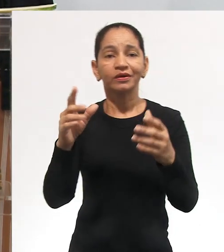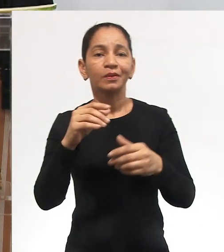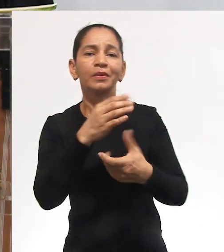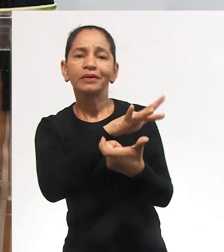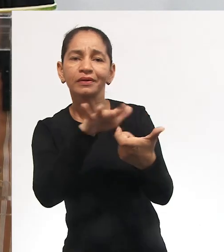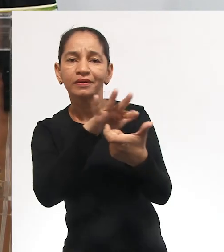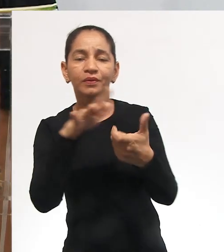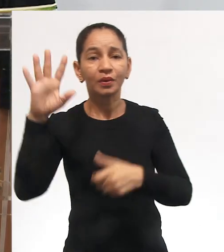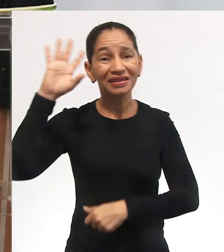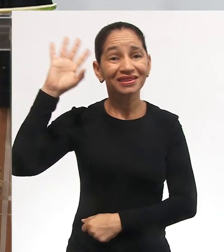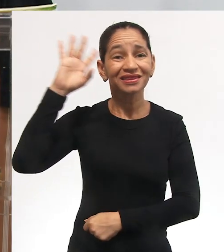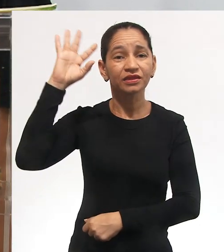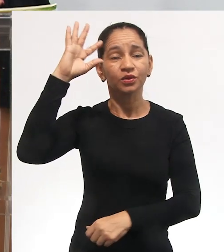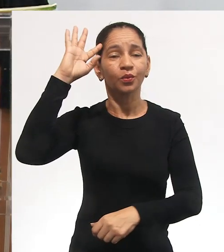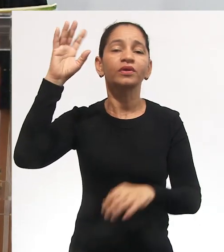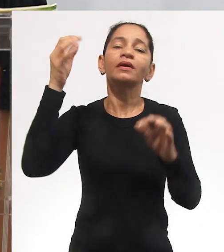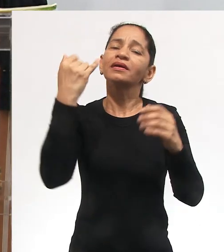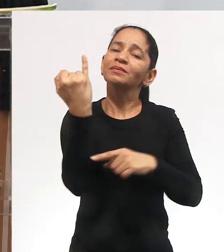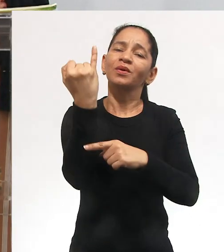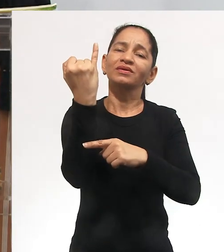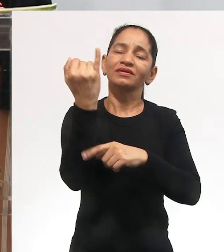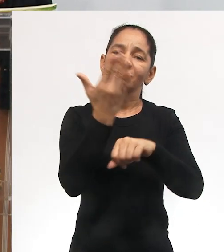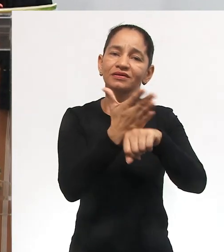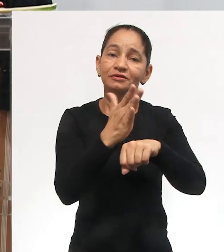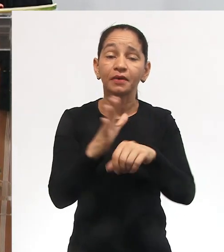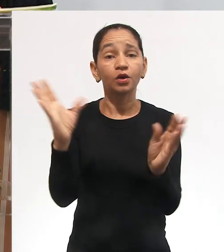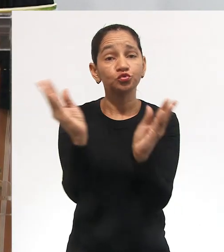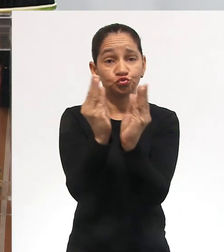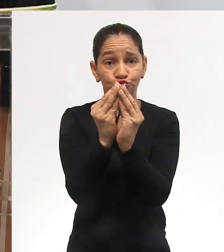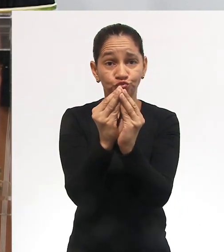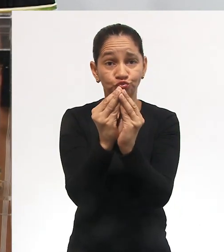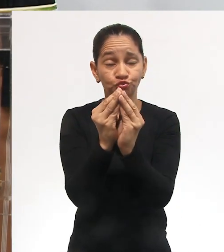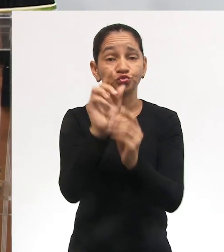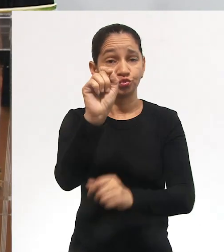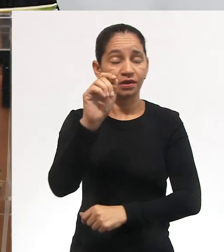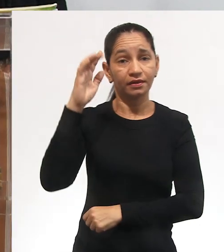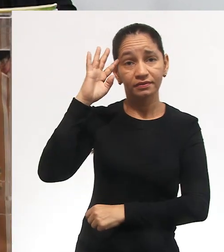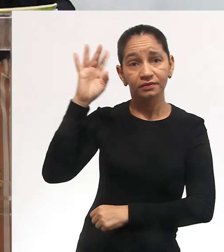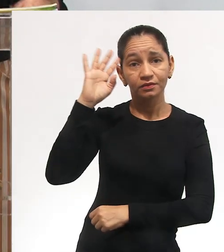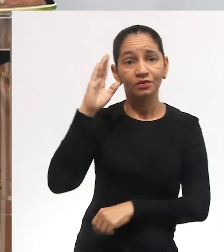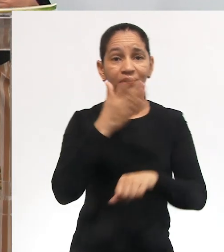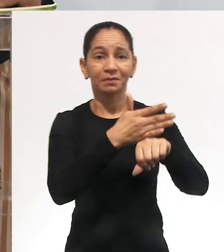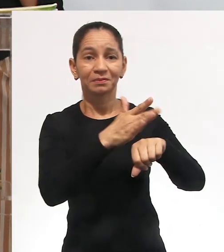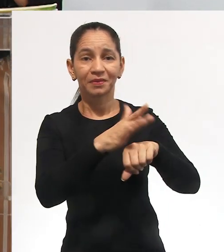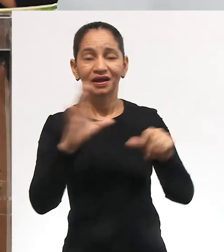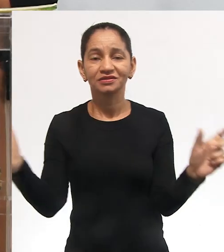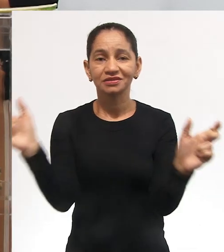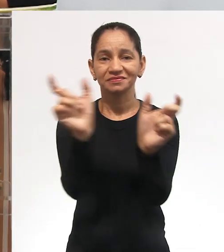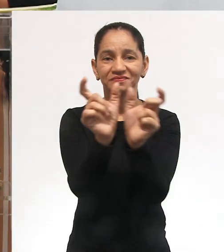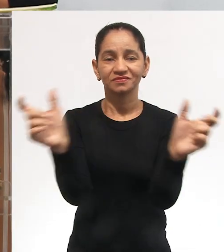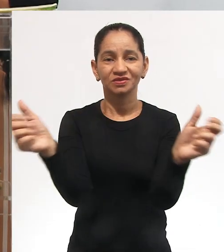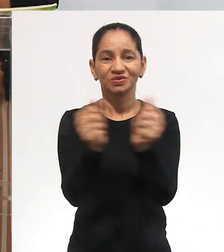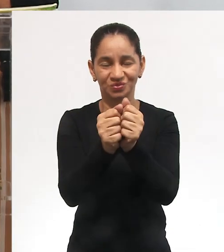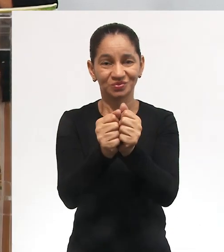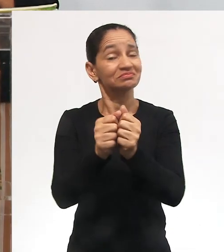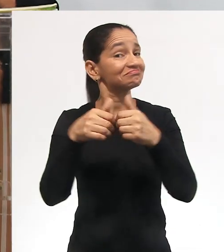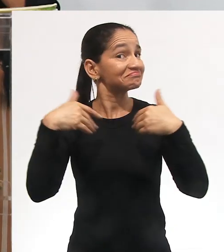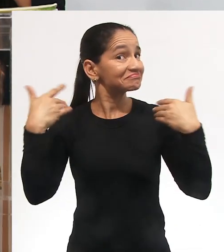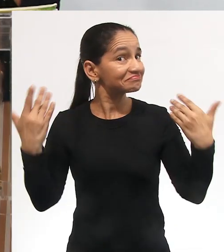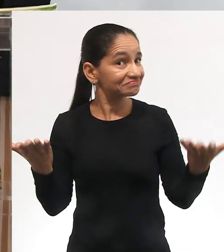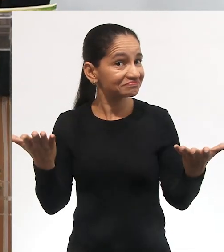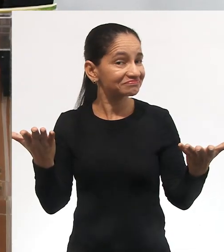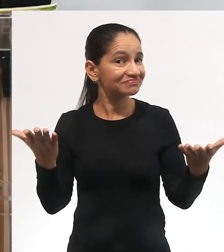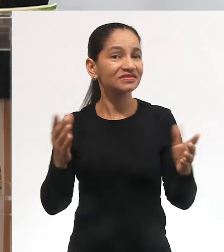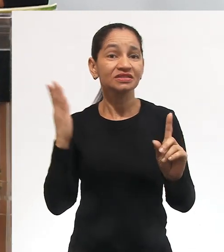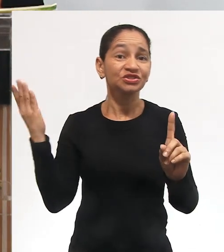alfabetização e letramento sem a teoria, não tem como. É a junção da teoria com a prática. Não tem como eu